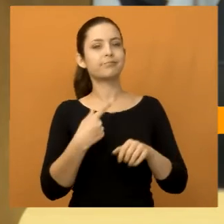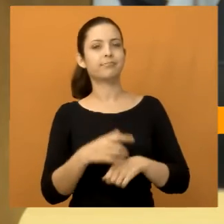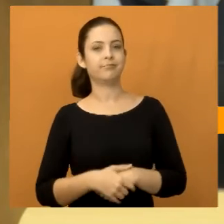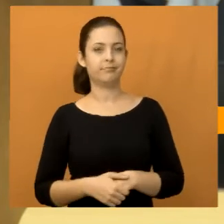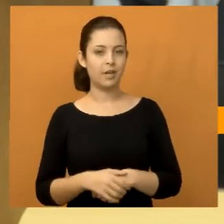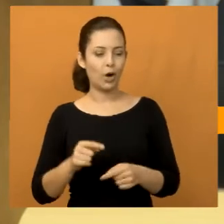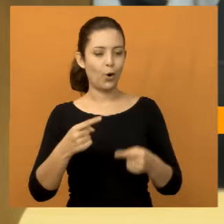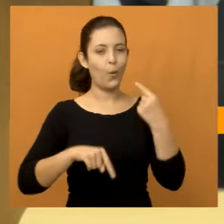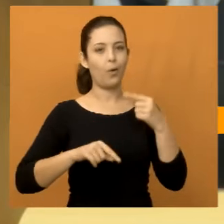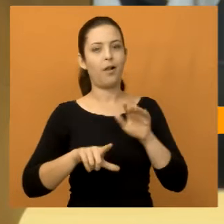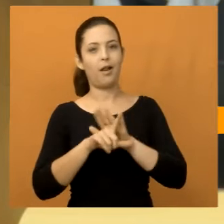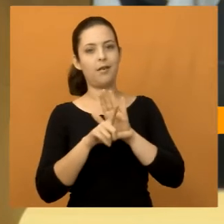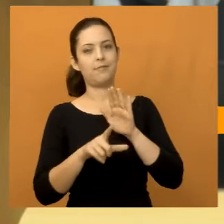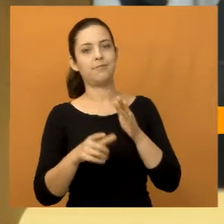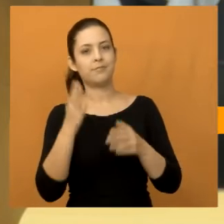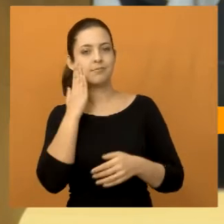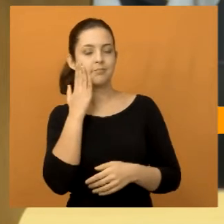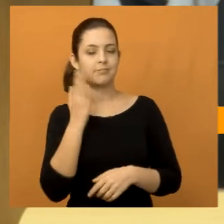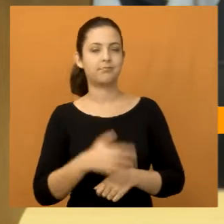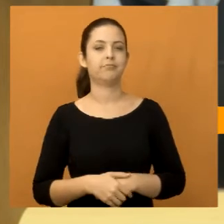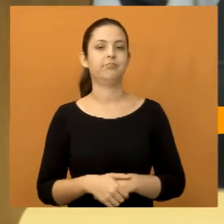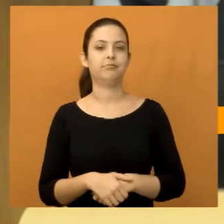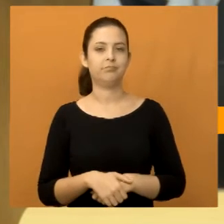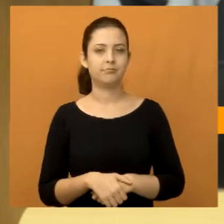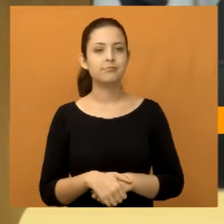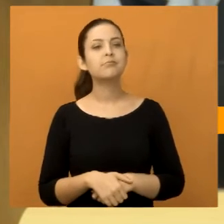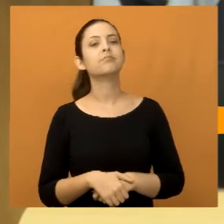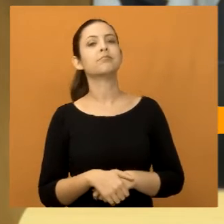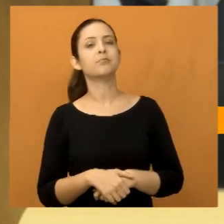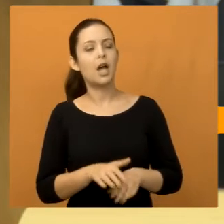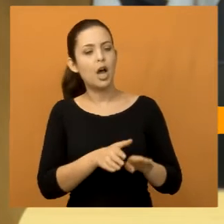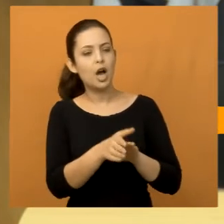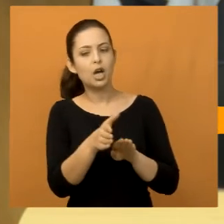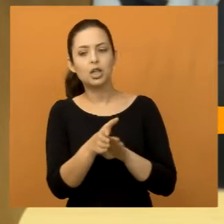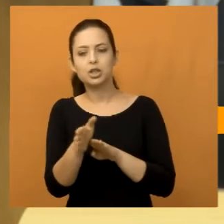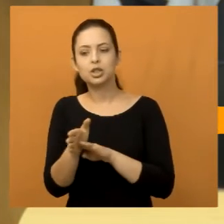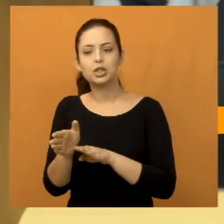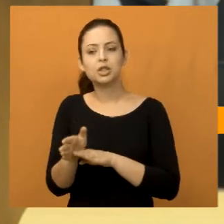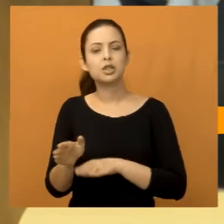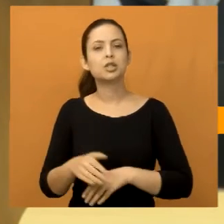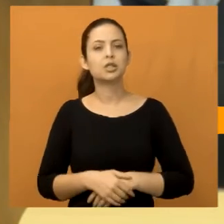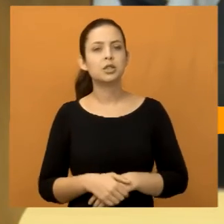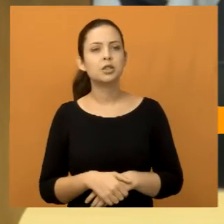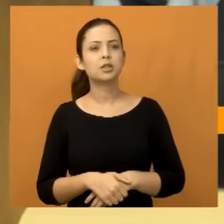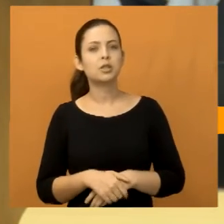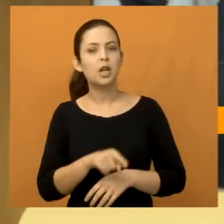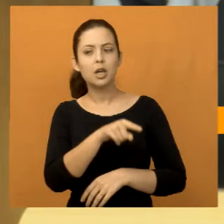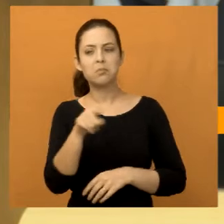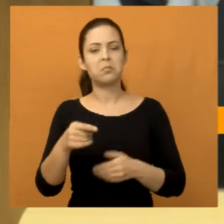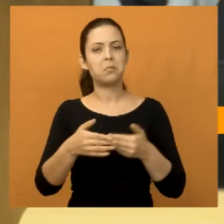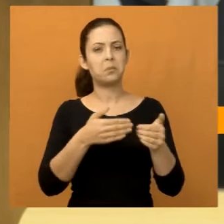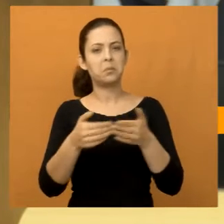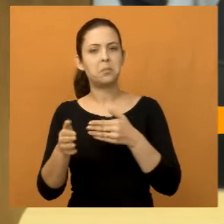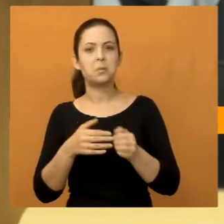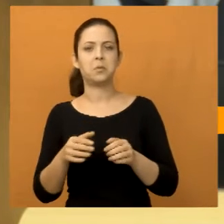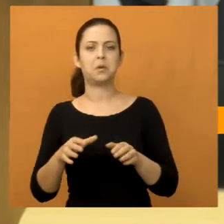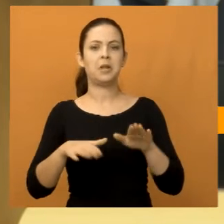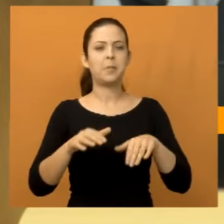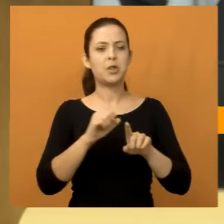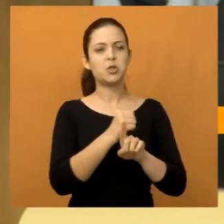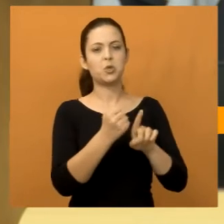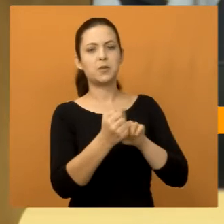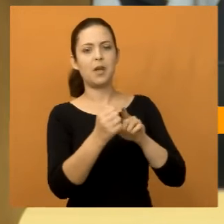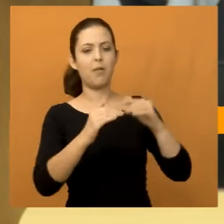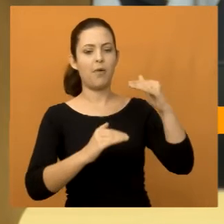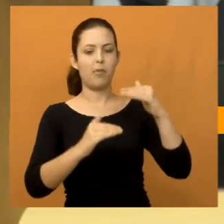coisa errada e algo ilícito. Então, elas têm que ser orientadas para que isso não, independente da condição social, eu